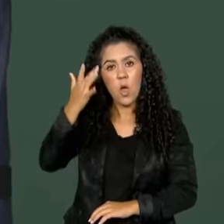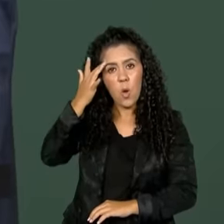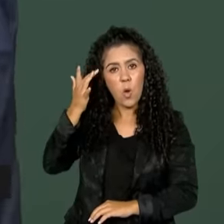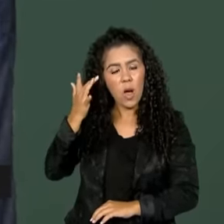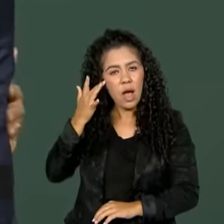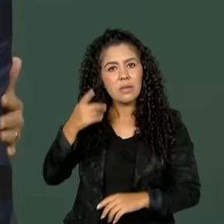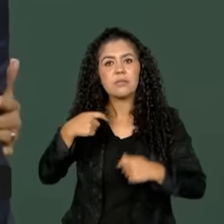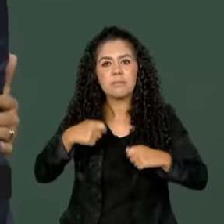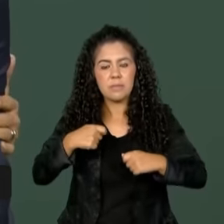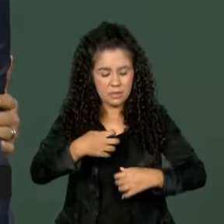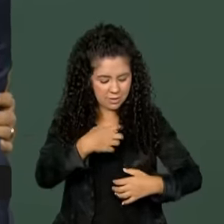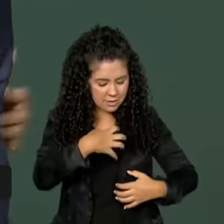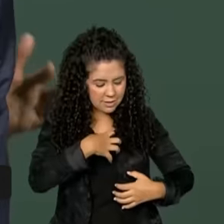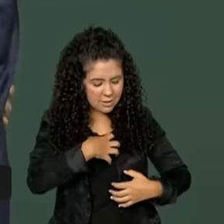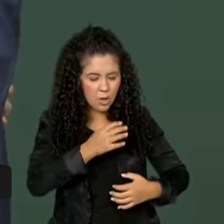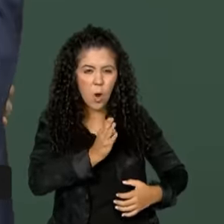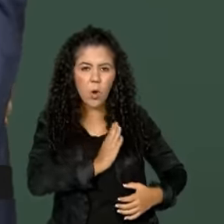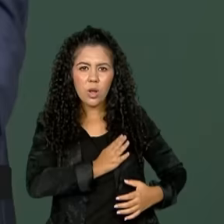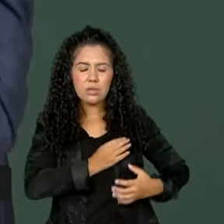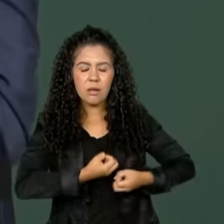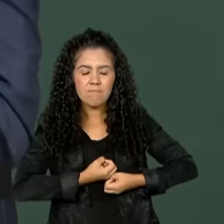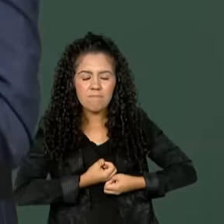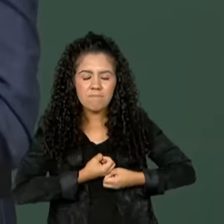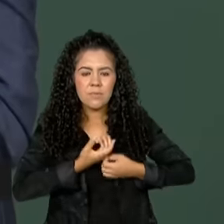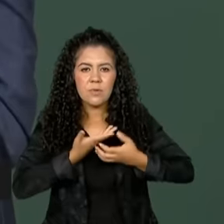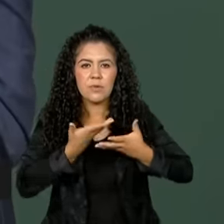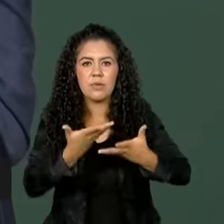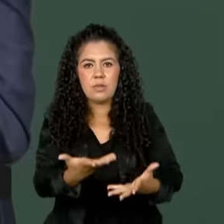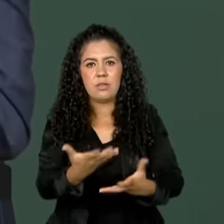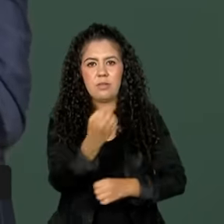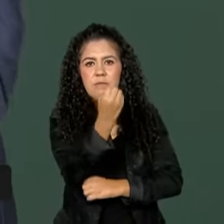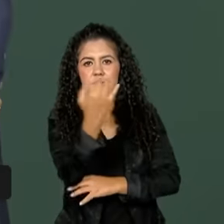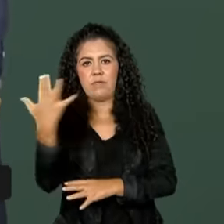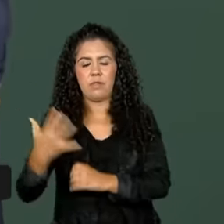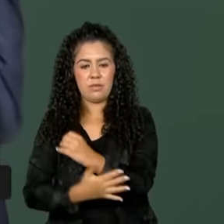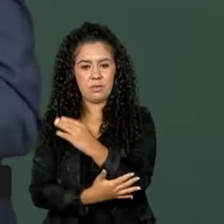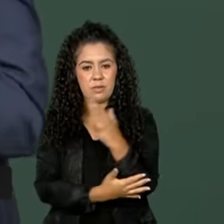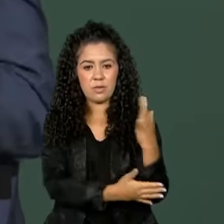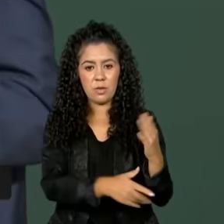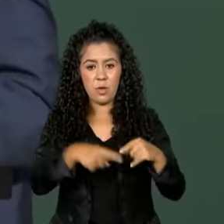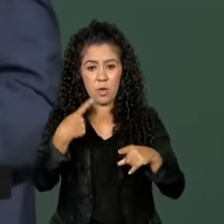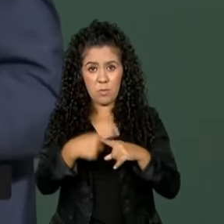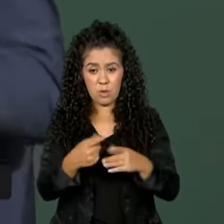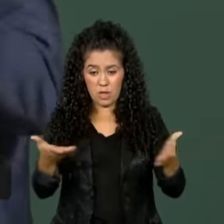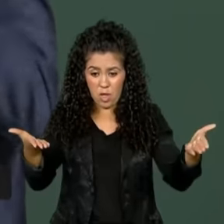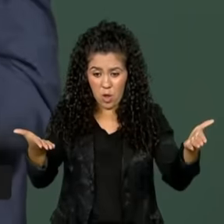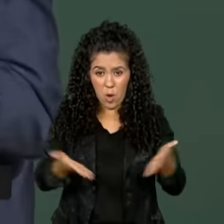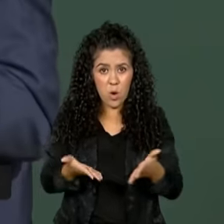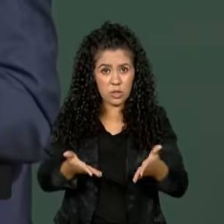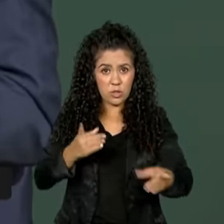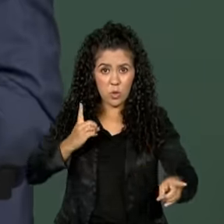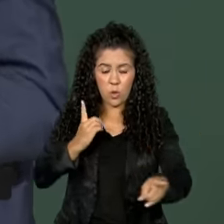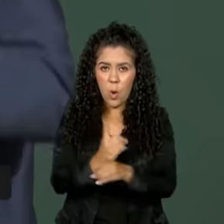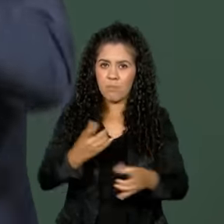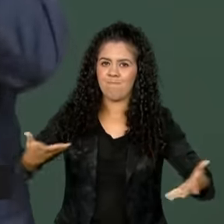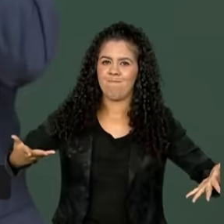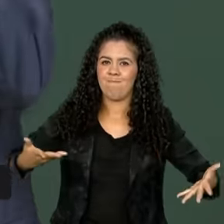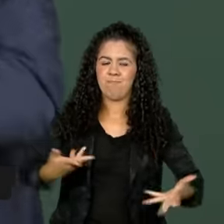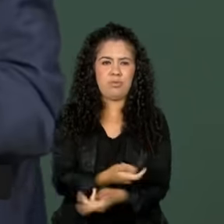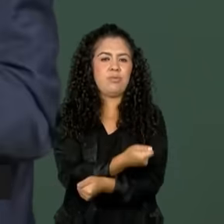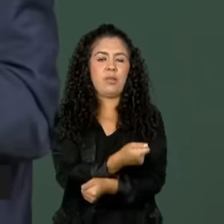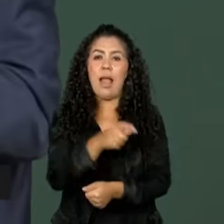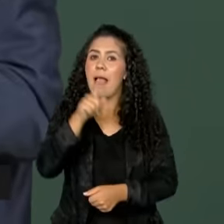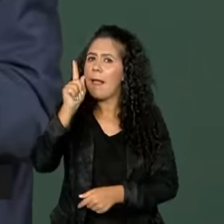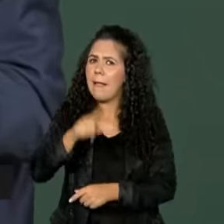falar com seu coração sobre a floresta, porque o encontro de hoje é inédito. É a